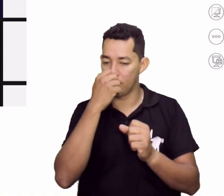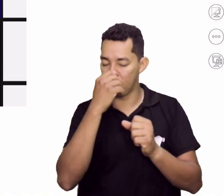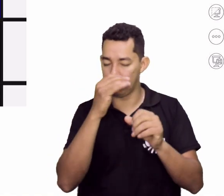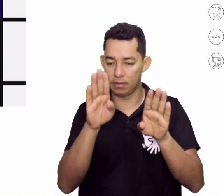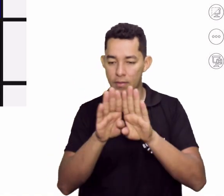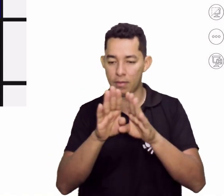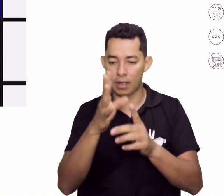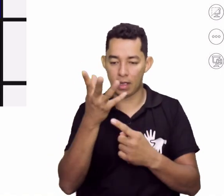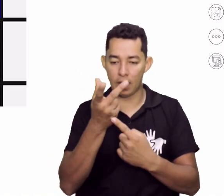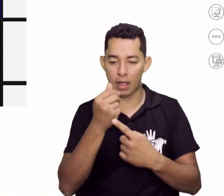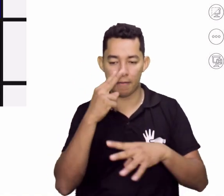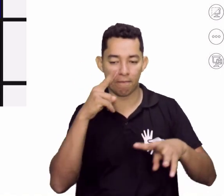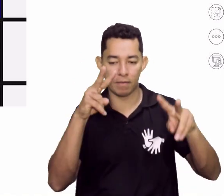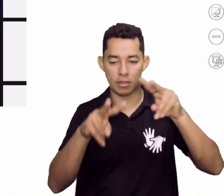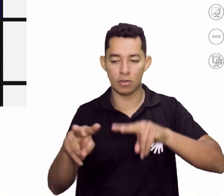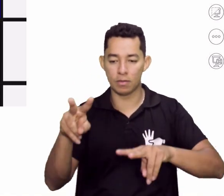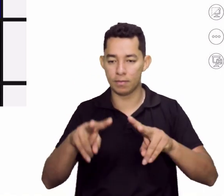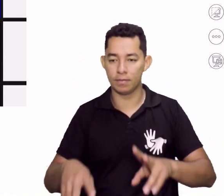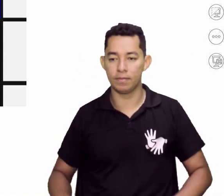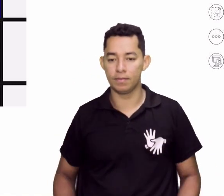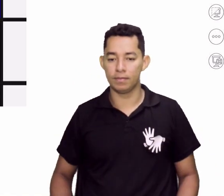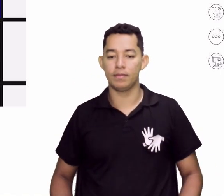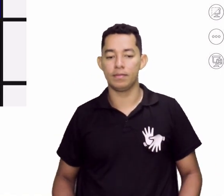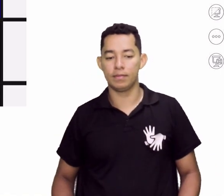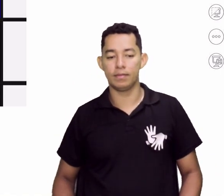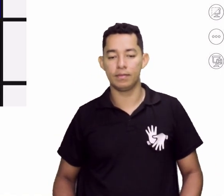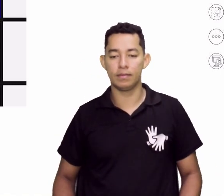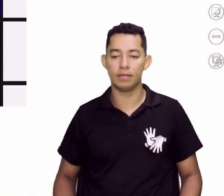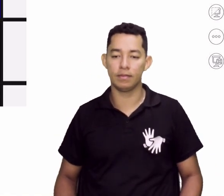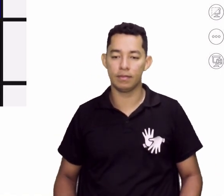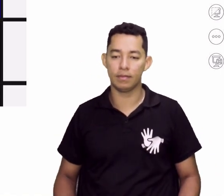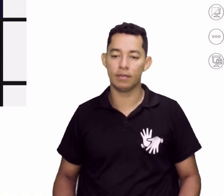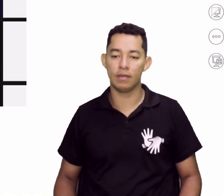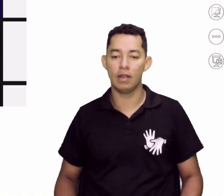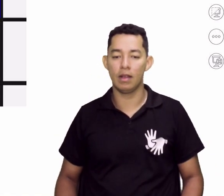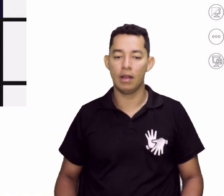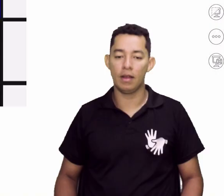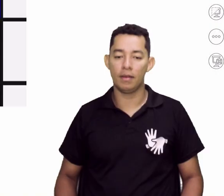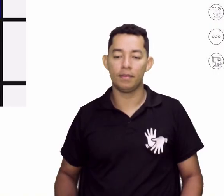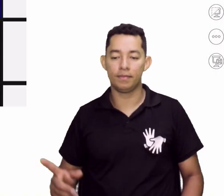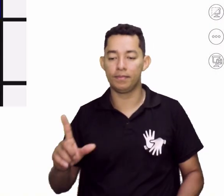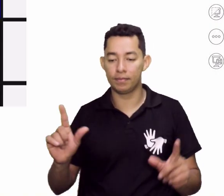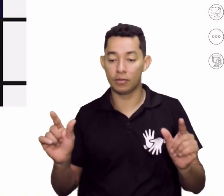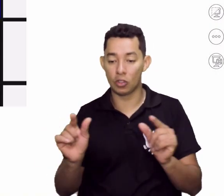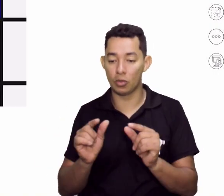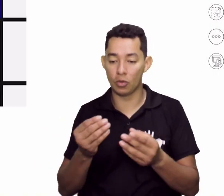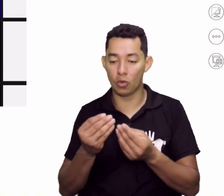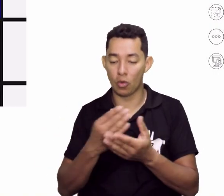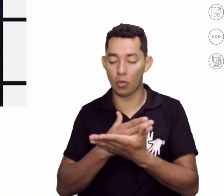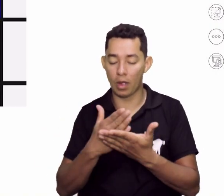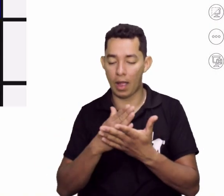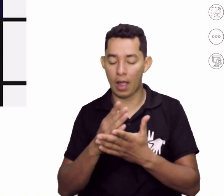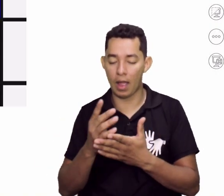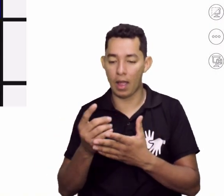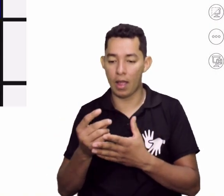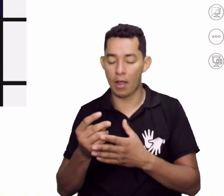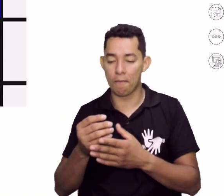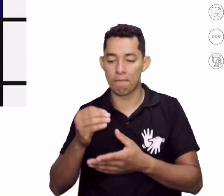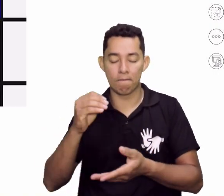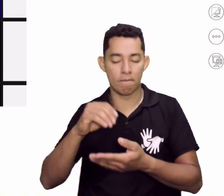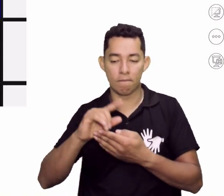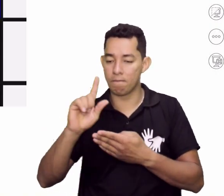visuais. O minimalismo se tornou atemporal. Quer